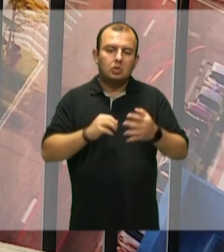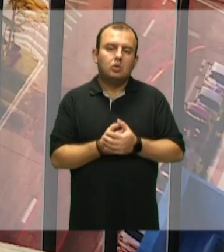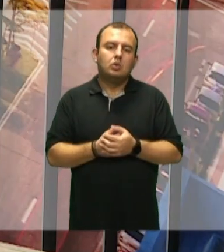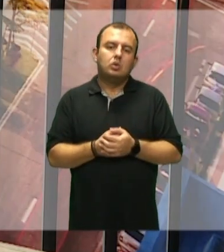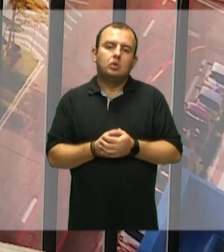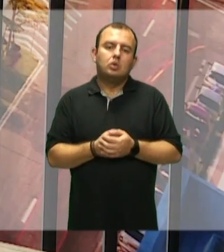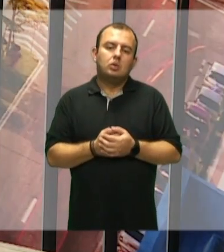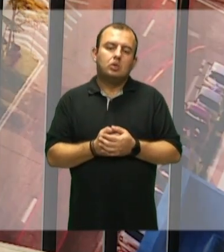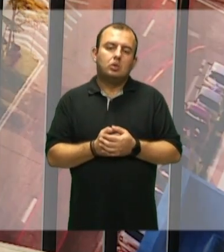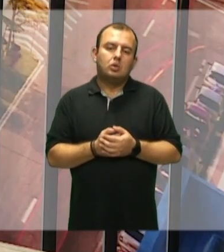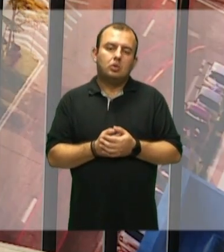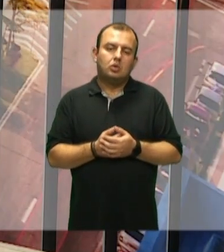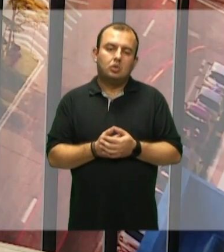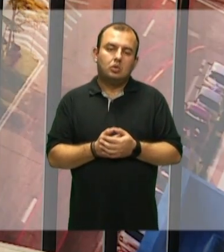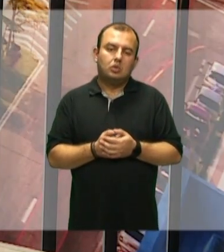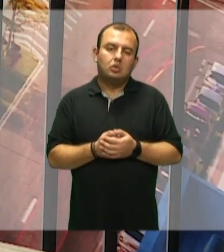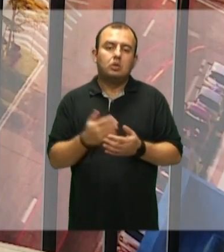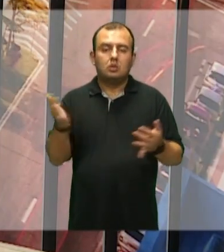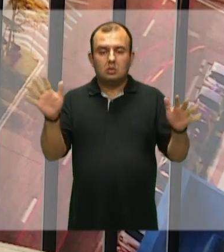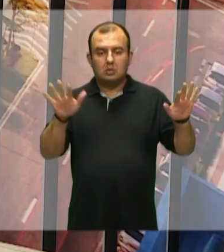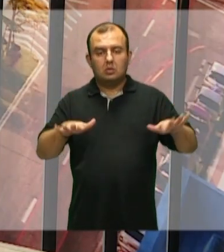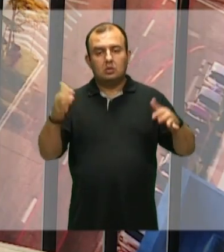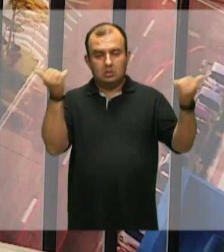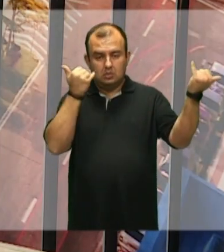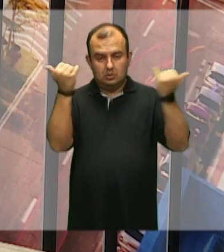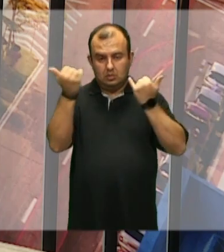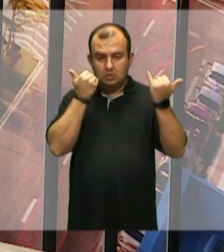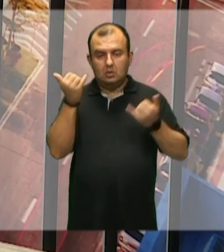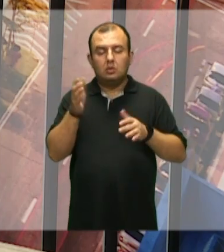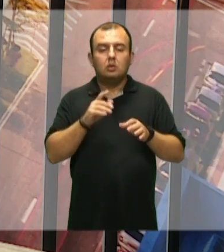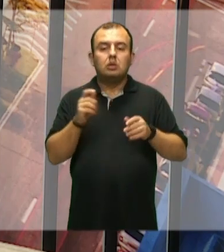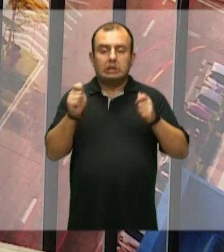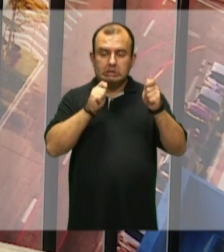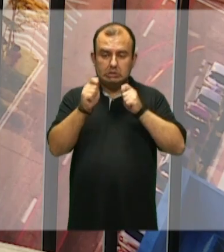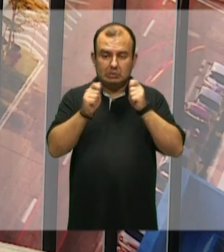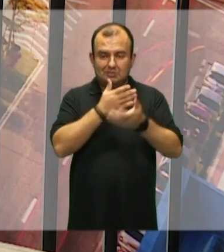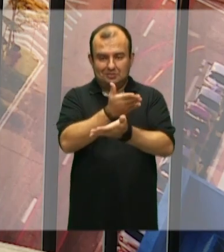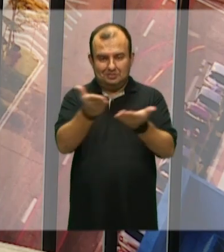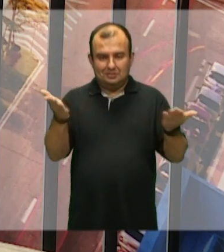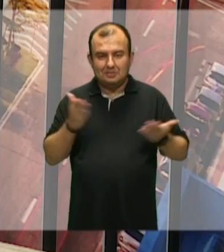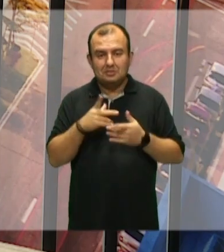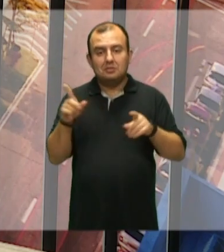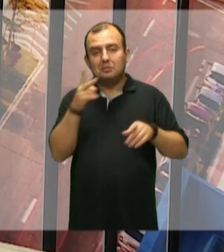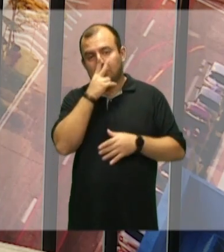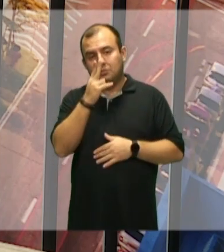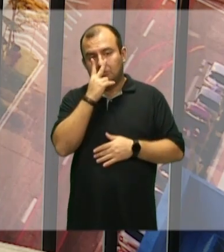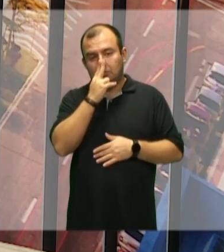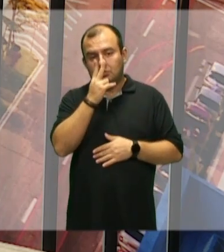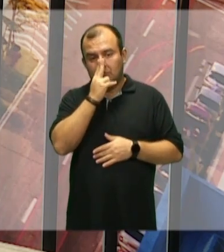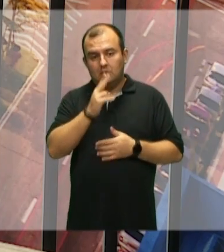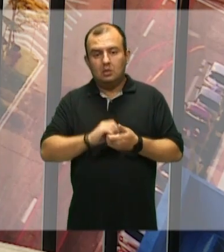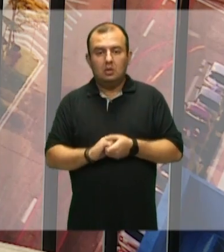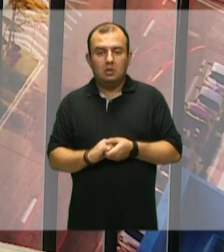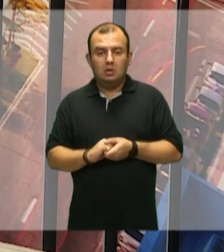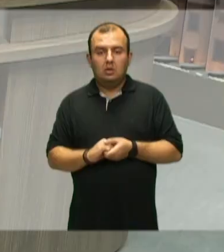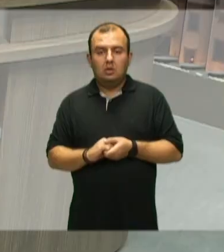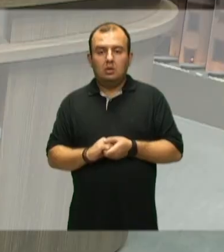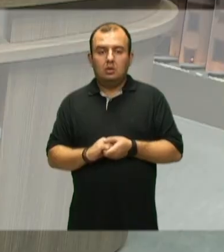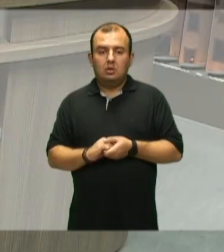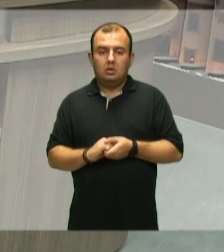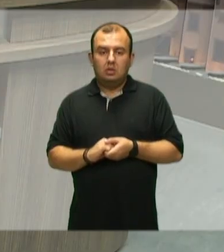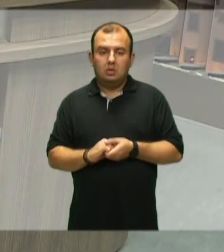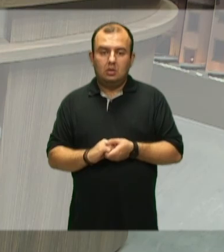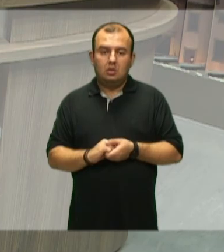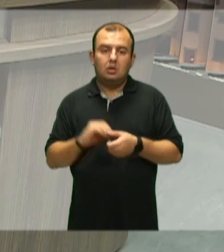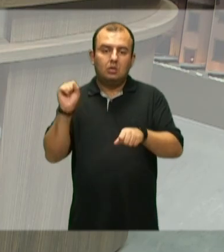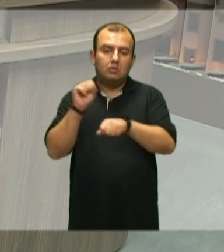Até eu recebi algumas informações lá da assessoria de vocês, né? Parece que tá escassa para ter